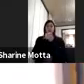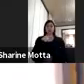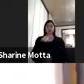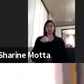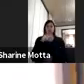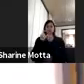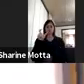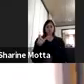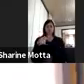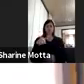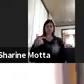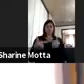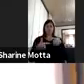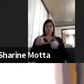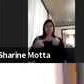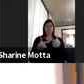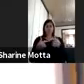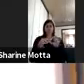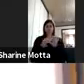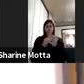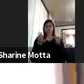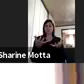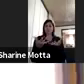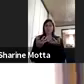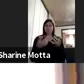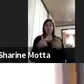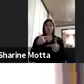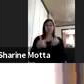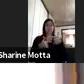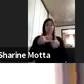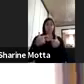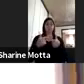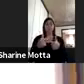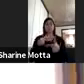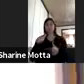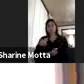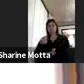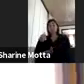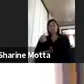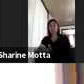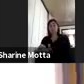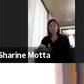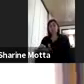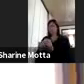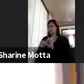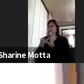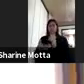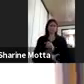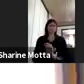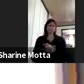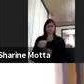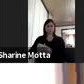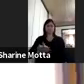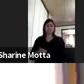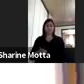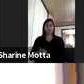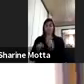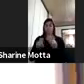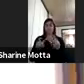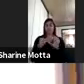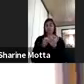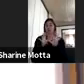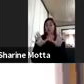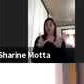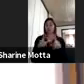bom pensar que ela está ali fazendo aquilo porque ela quer, né? E que você livremente está ali pagando e ela livremente está recebendo. Né? Então, é